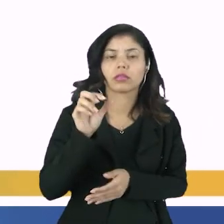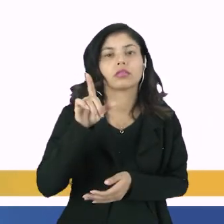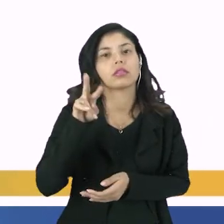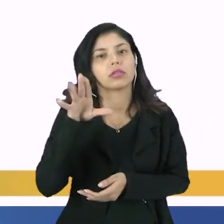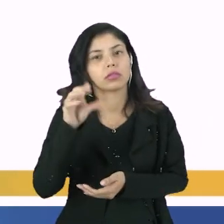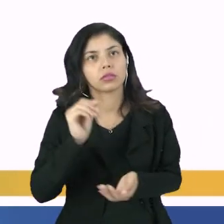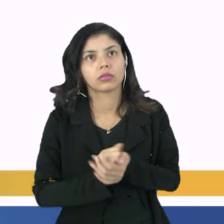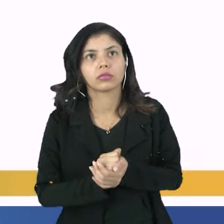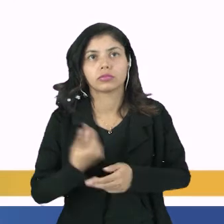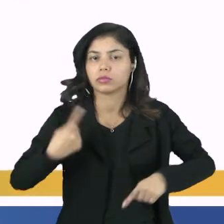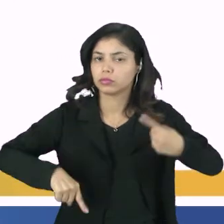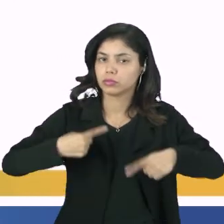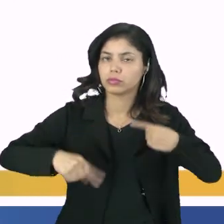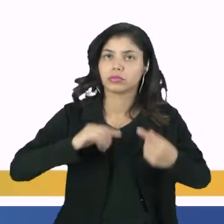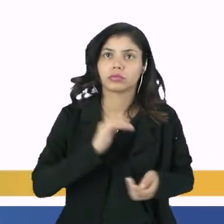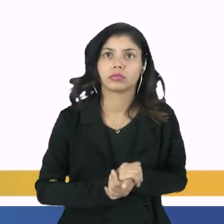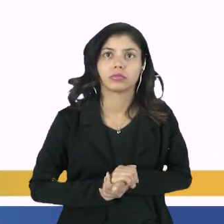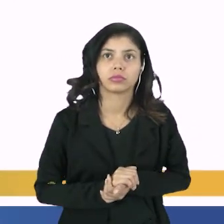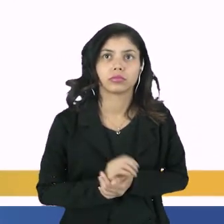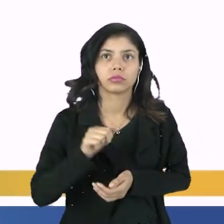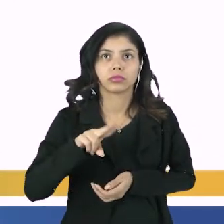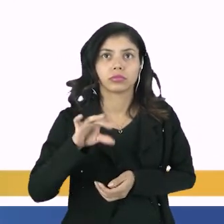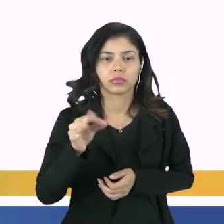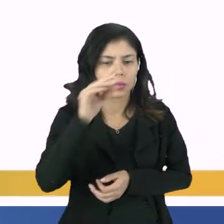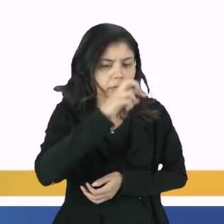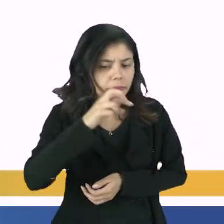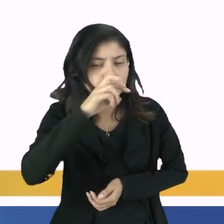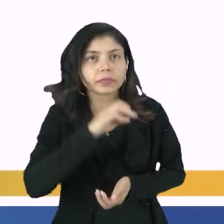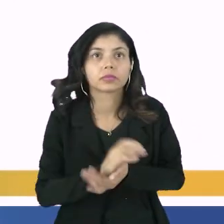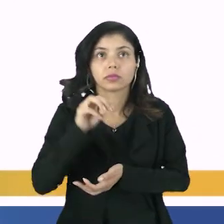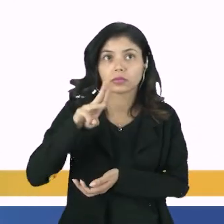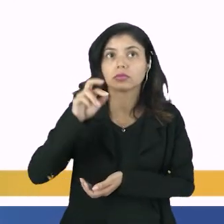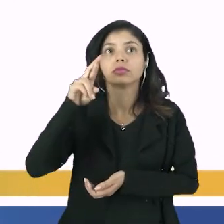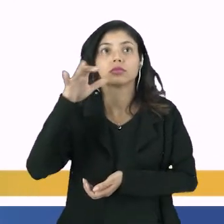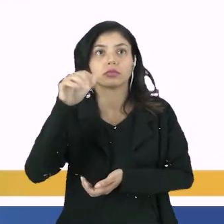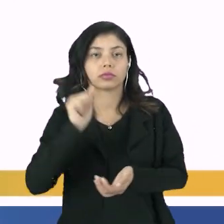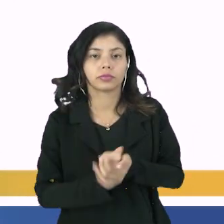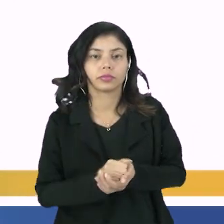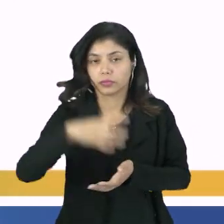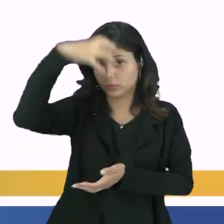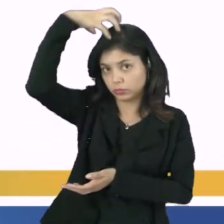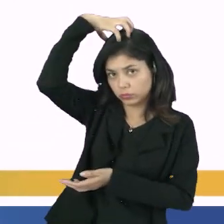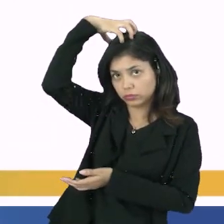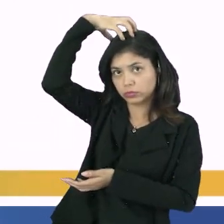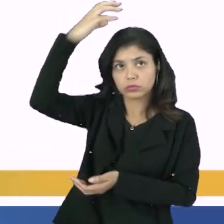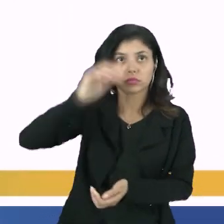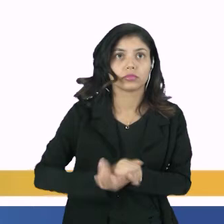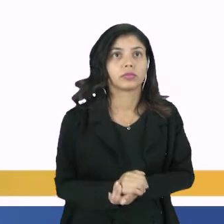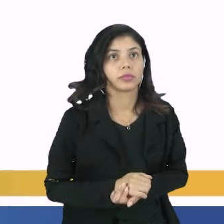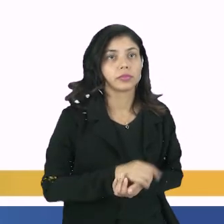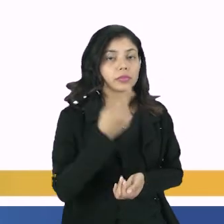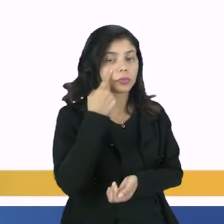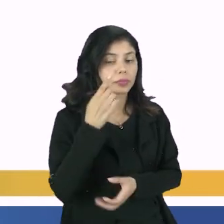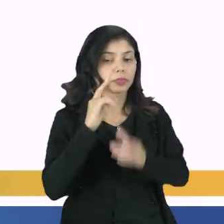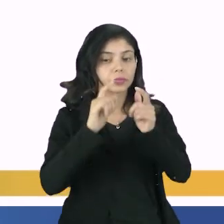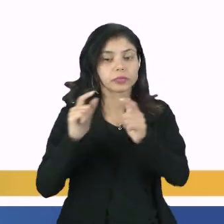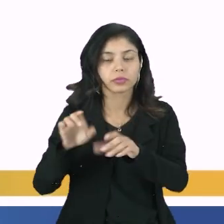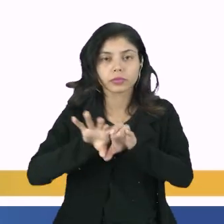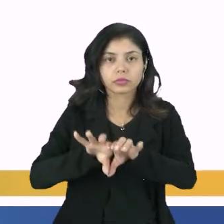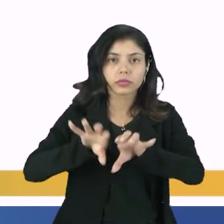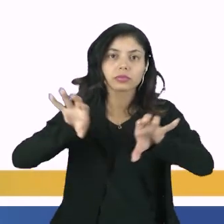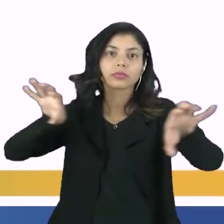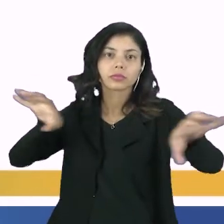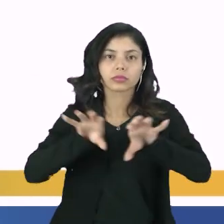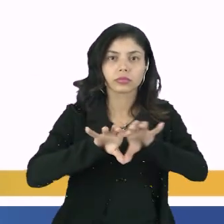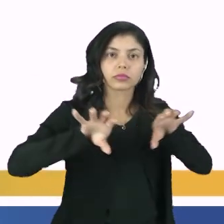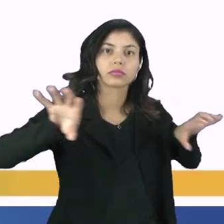políticos, que eram chamados de nomos, gerenciados pelos monarcas, certo? Pelos reis. Esses centros acabaram separando-se